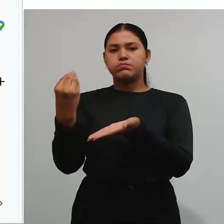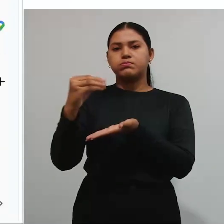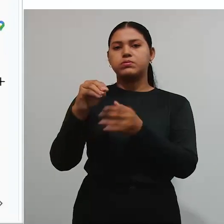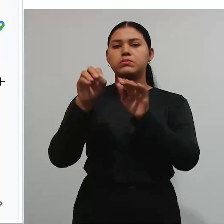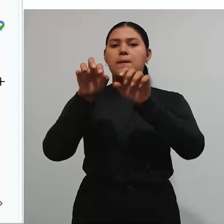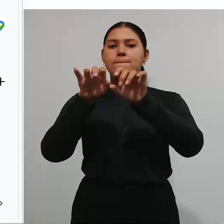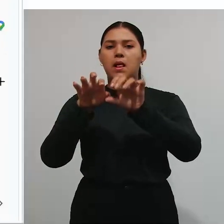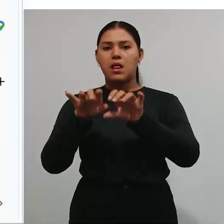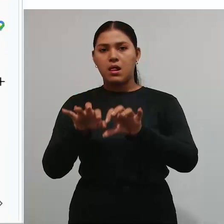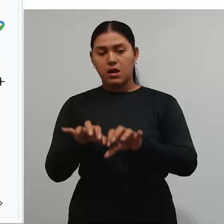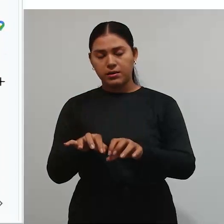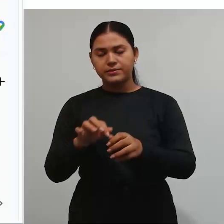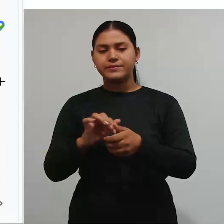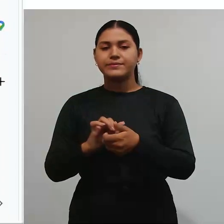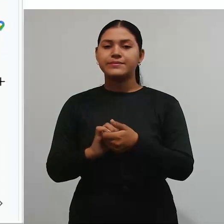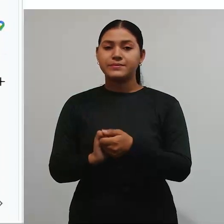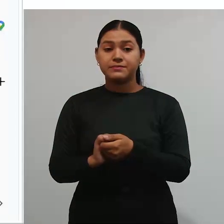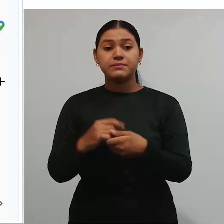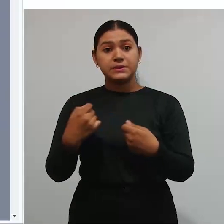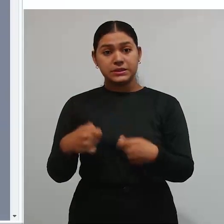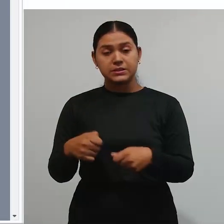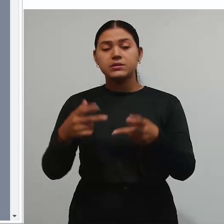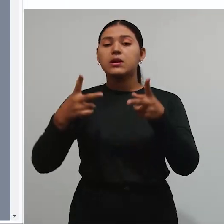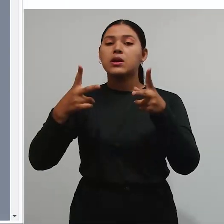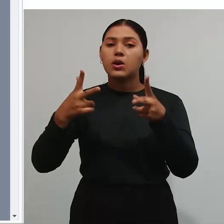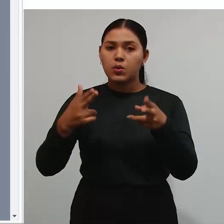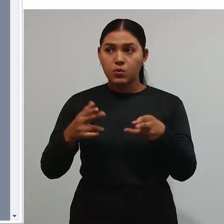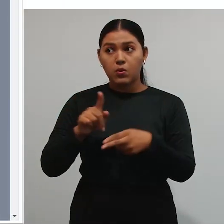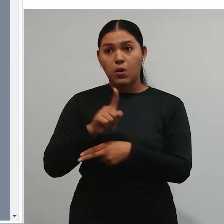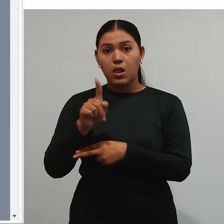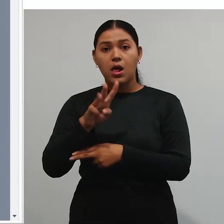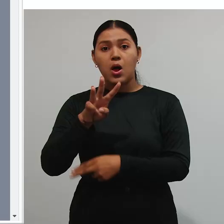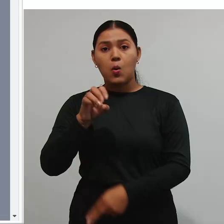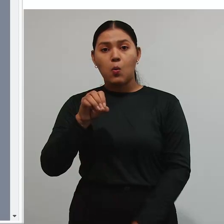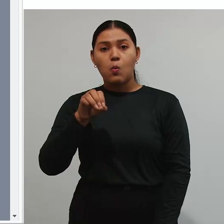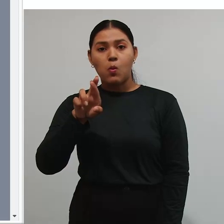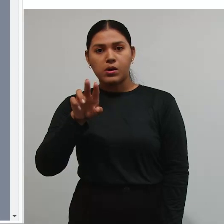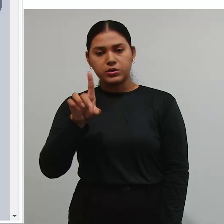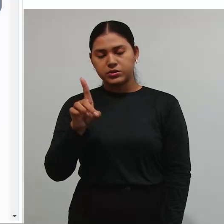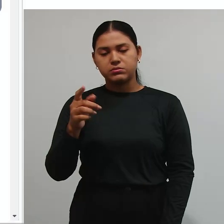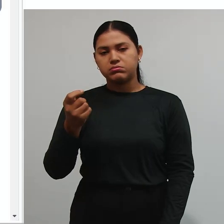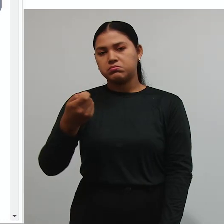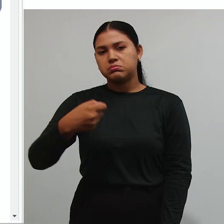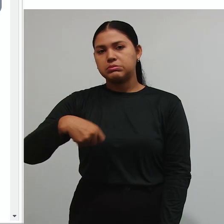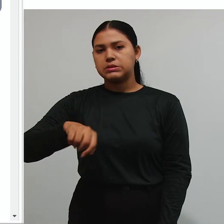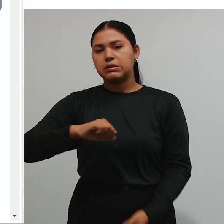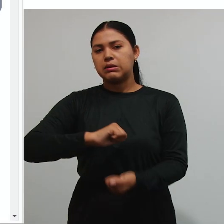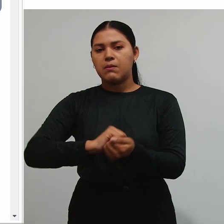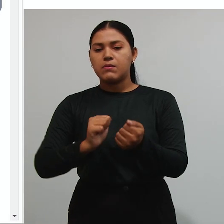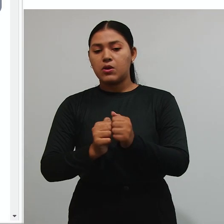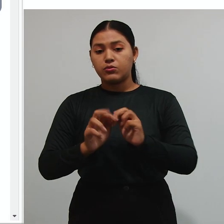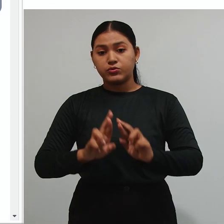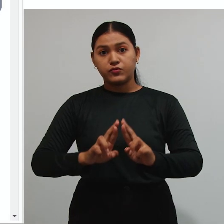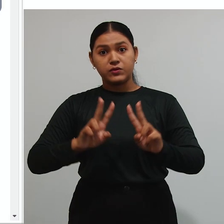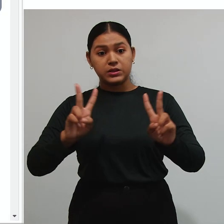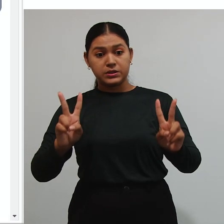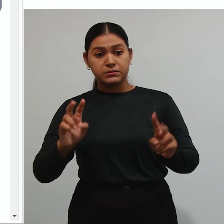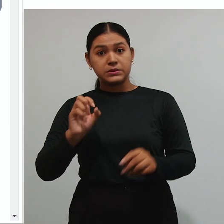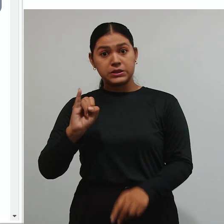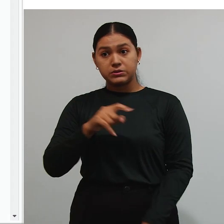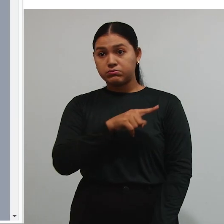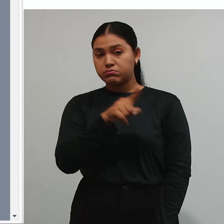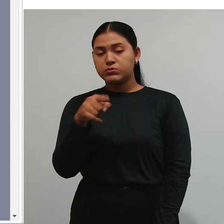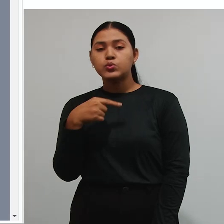mesmo procedimento você vai fazer lá no Word, tá? Não tem nenhum destaque aqui de diferente. Então, se você tiver dúvida, você faz o quê?